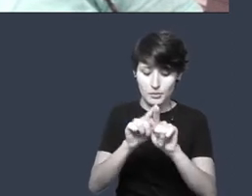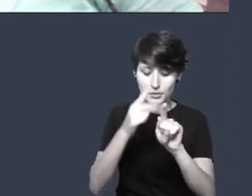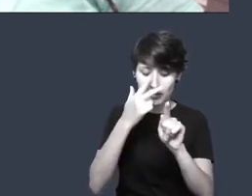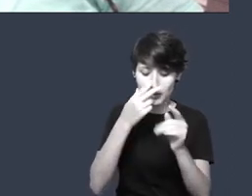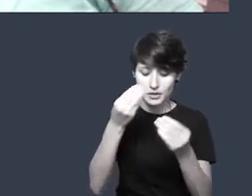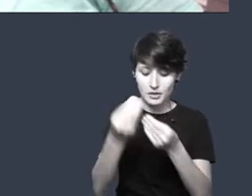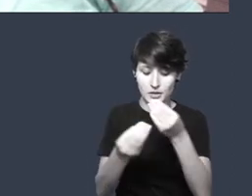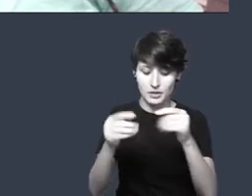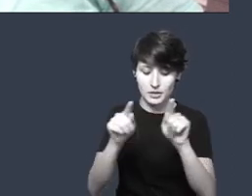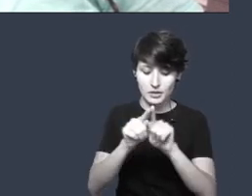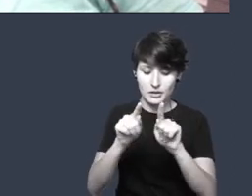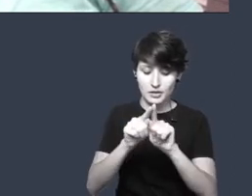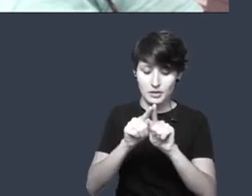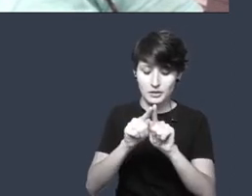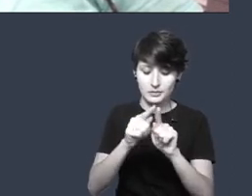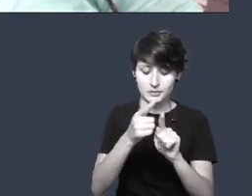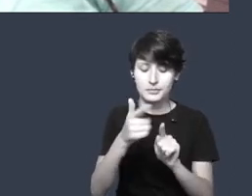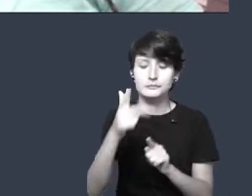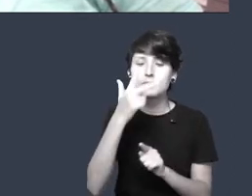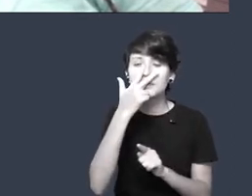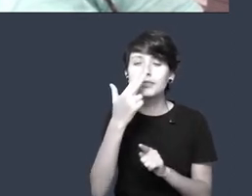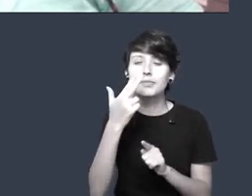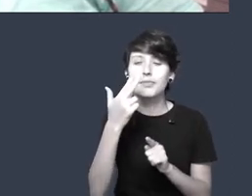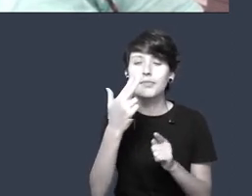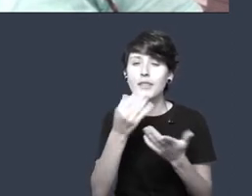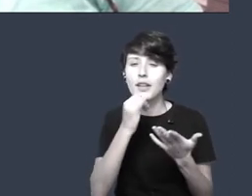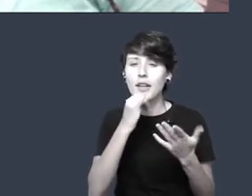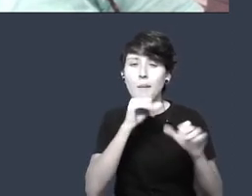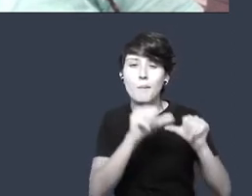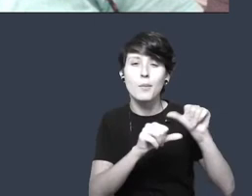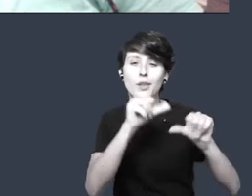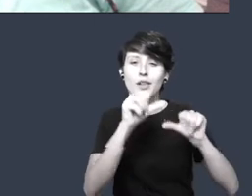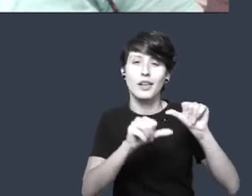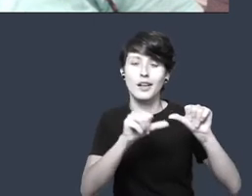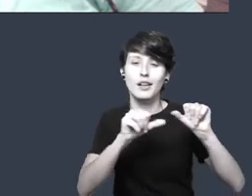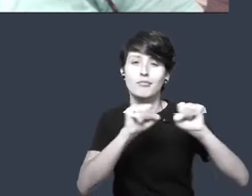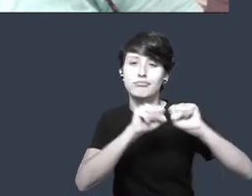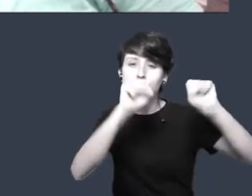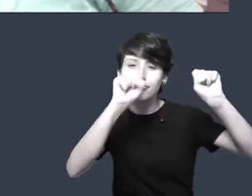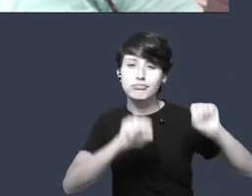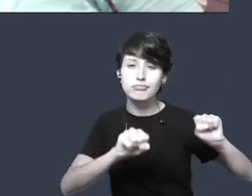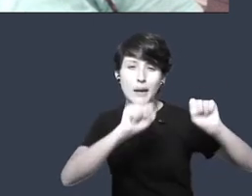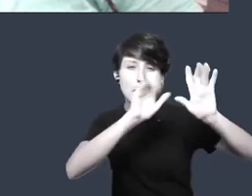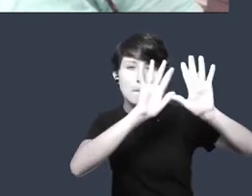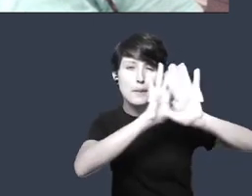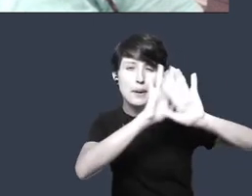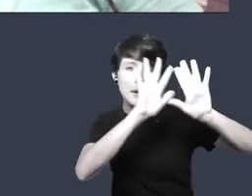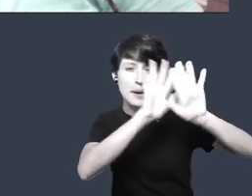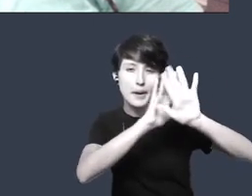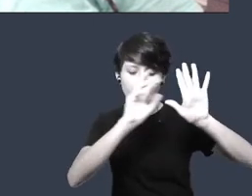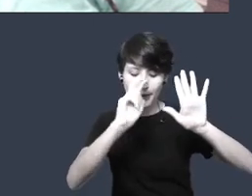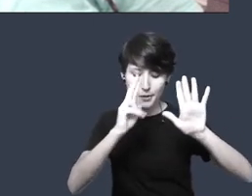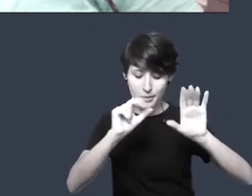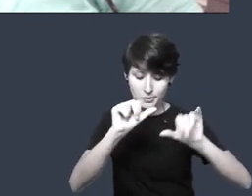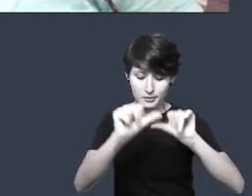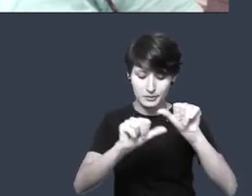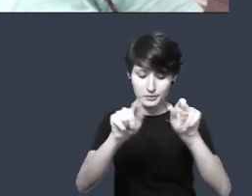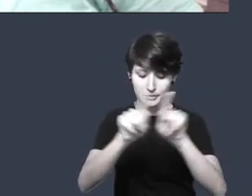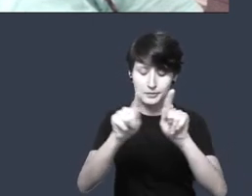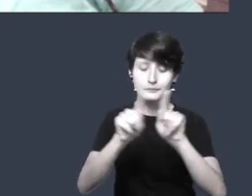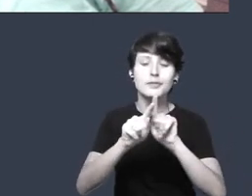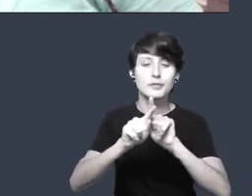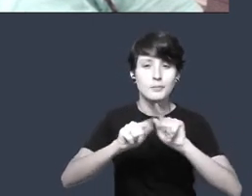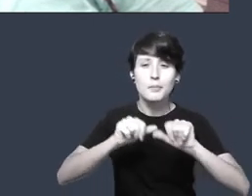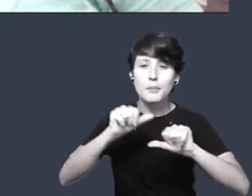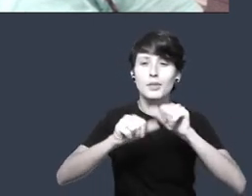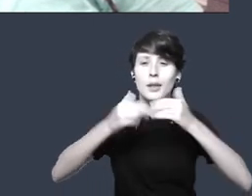alguma, ele pode dar, como é que se diz? Modificar o pixel naquela imagem, ou ele vai atacar aquela imagem para modificar